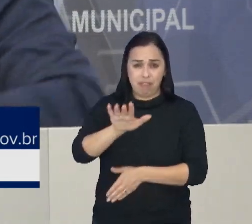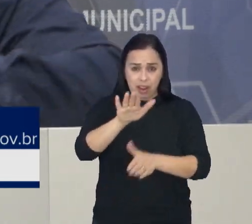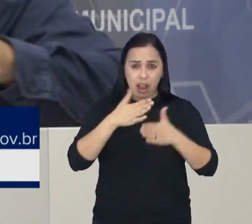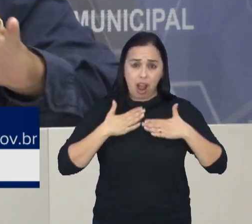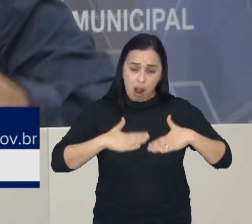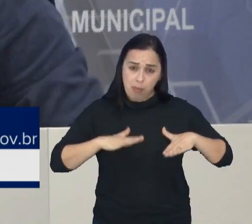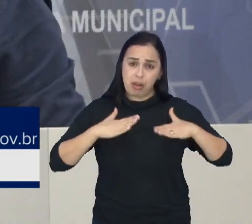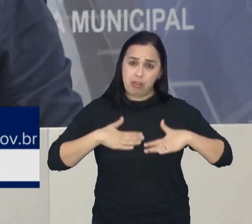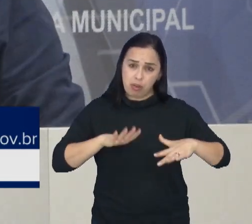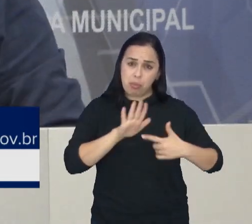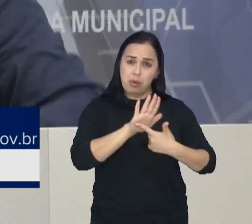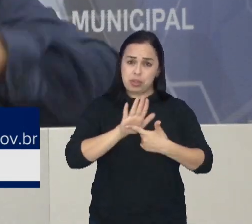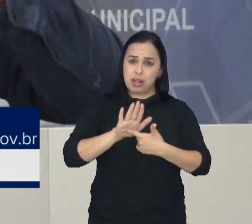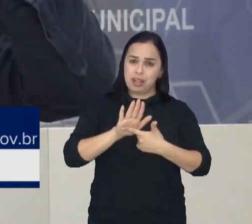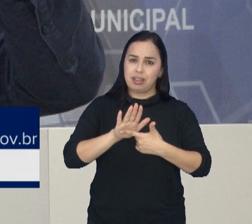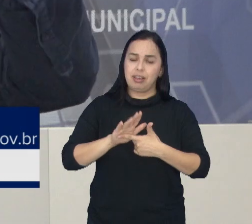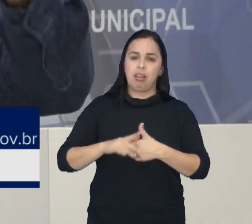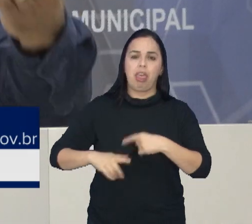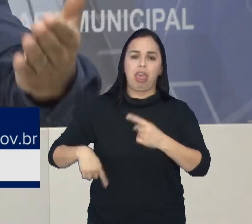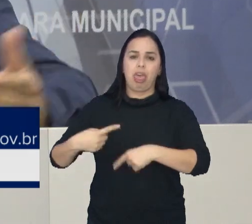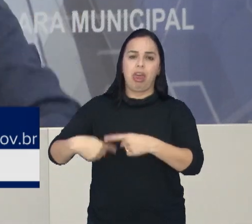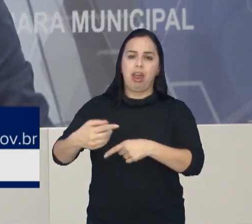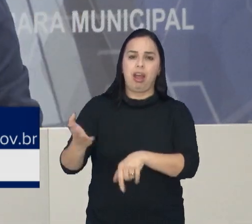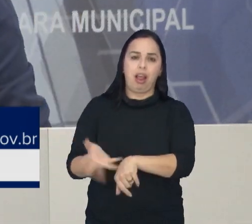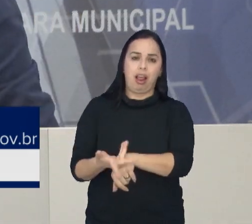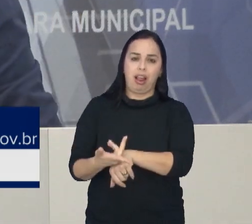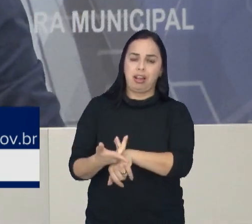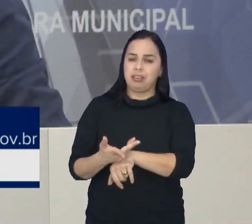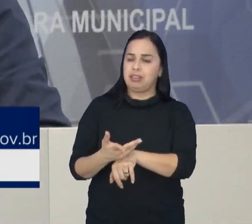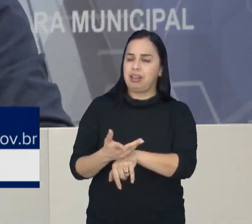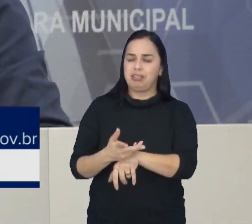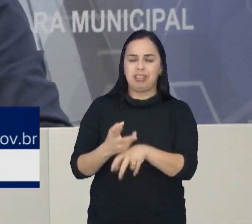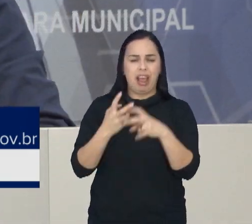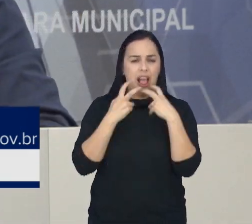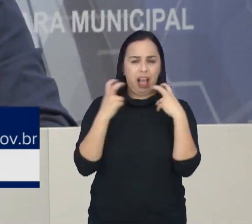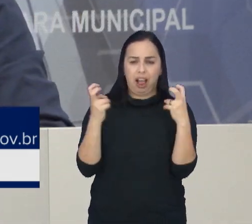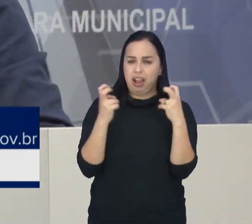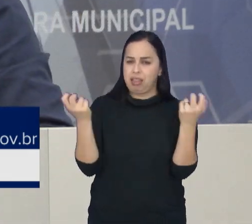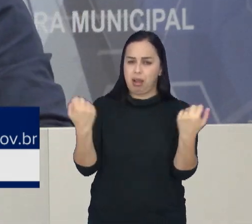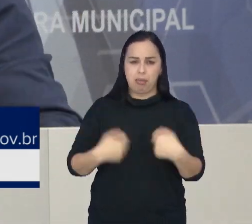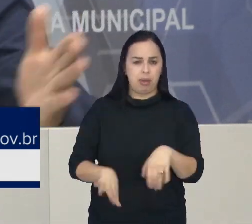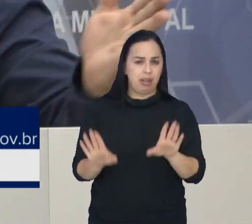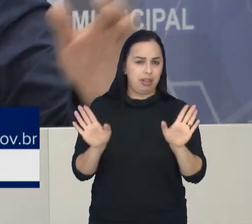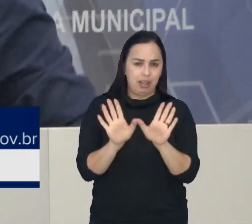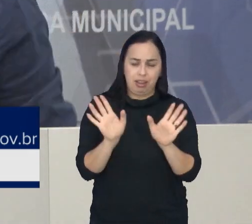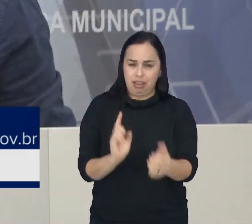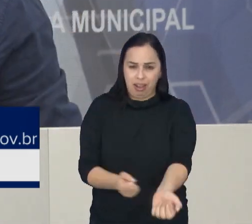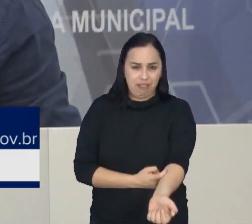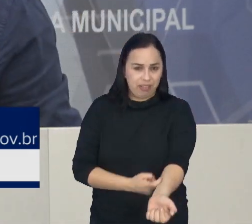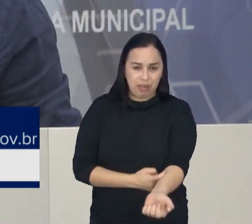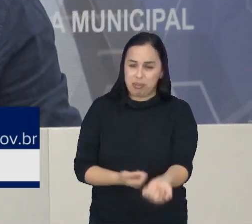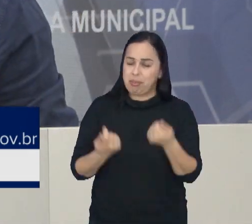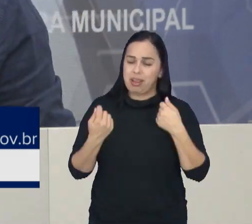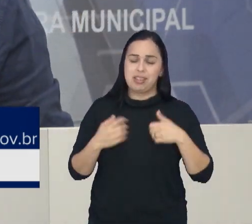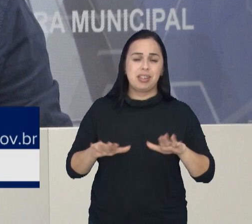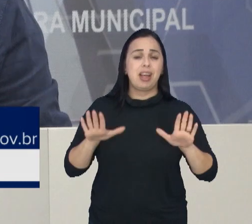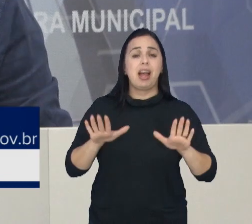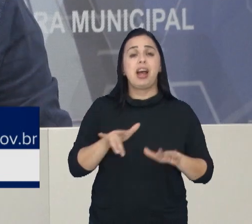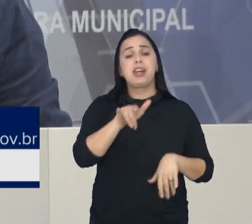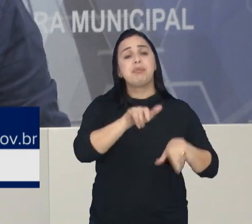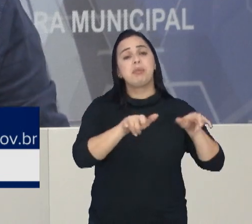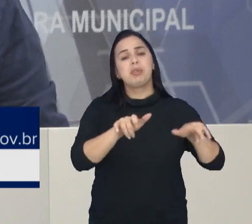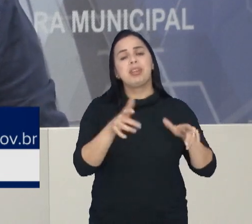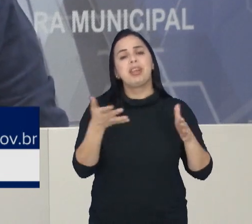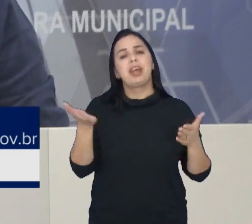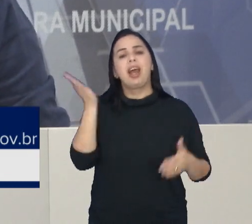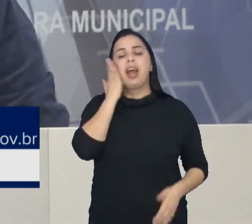tempo, sem atropelo, sem gritaria, sem exagero, sem histeria, porque as pessoas querem ouvir